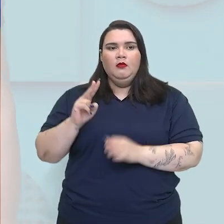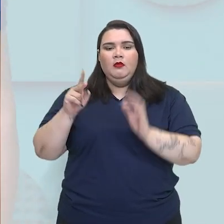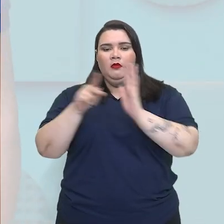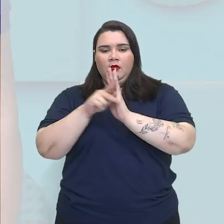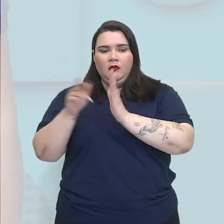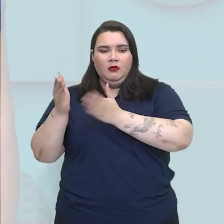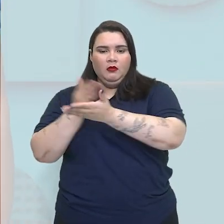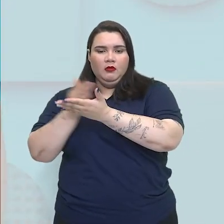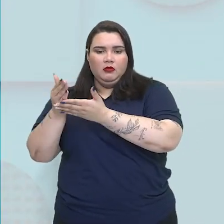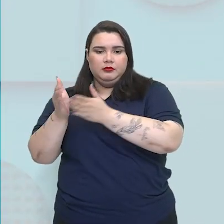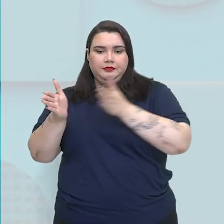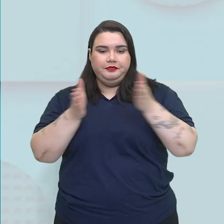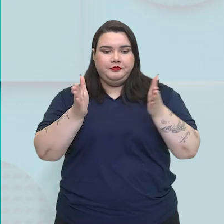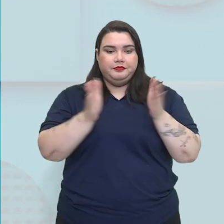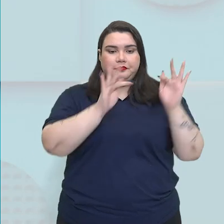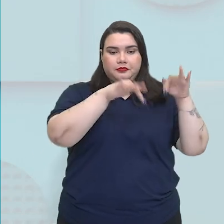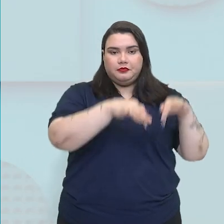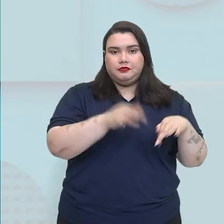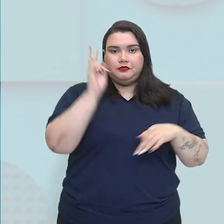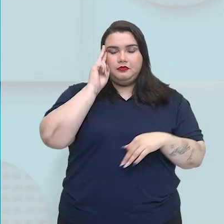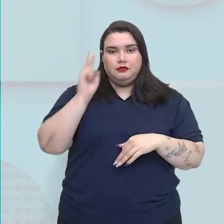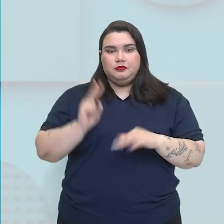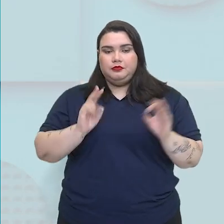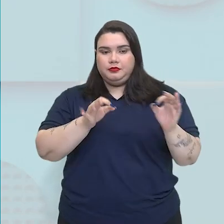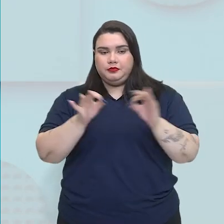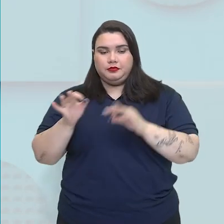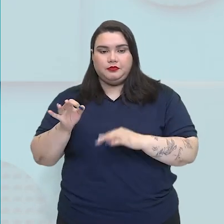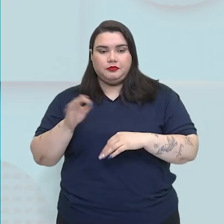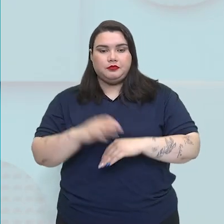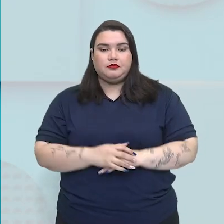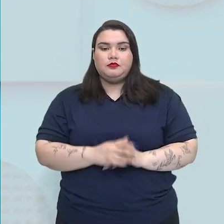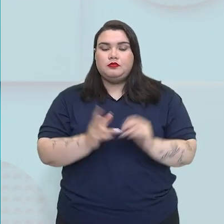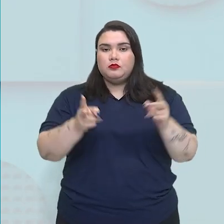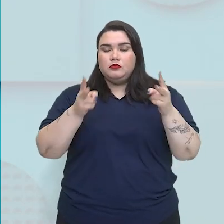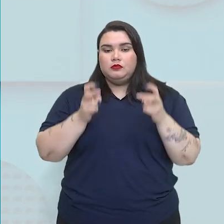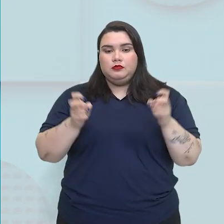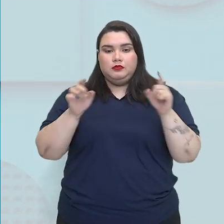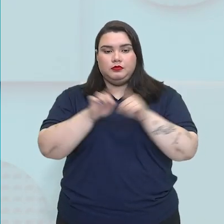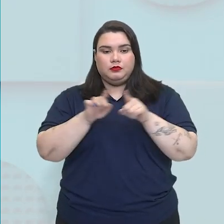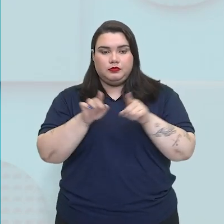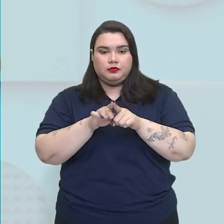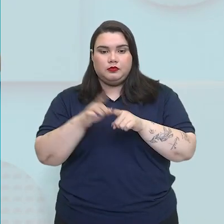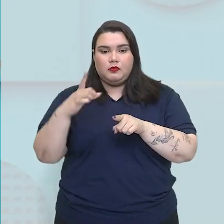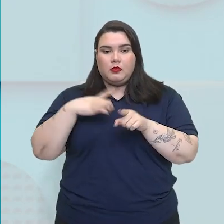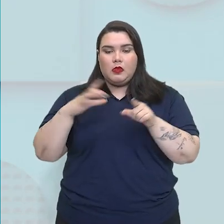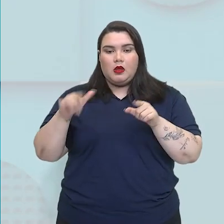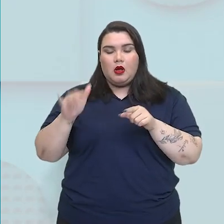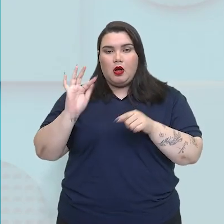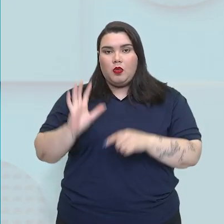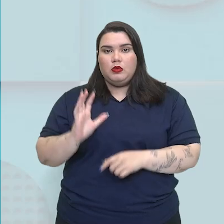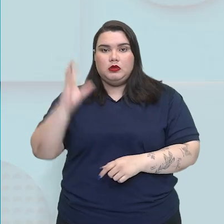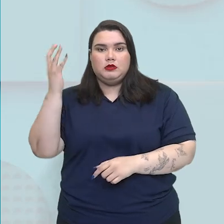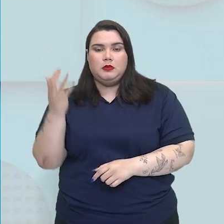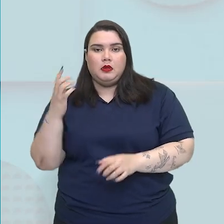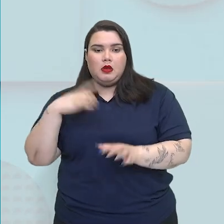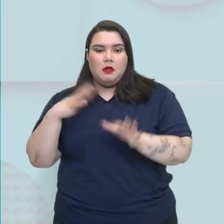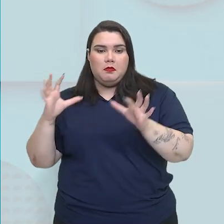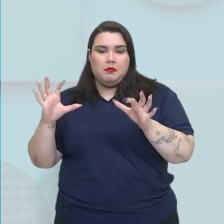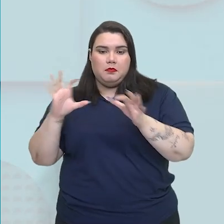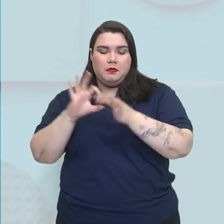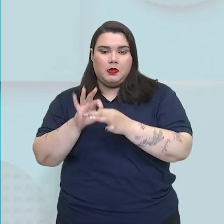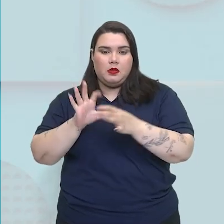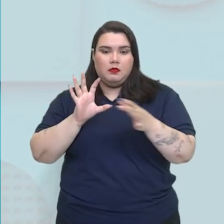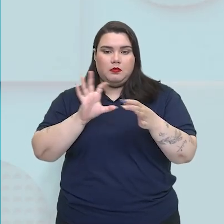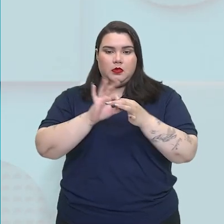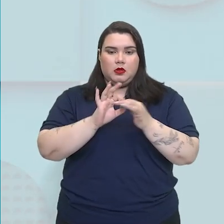meio, o fim, como é que termina a história. Nós observamos também que esses fatos eles estão interligados, né, fazendo